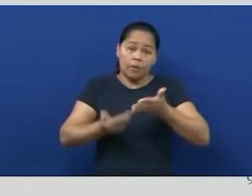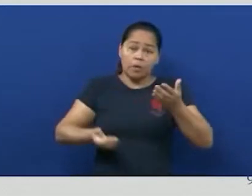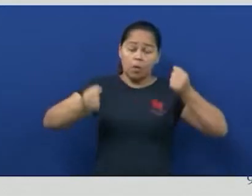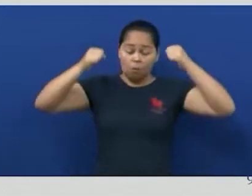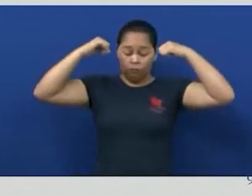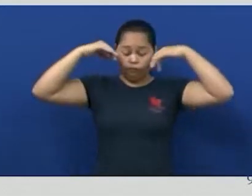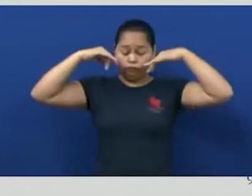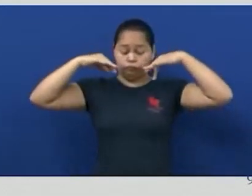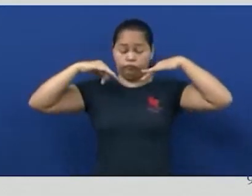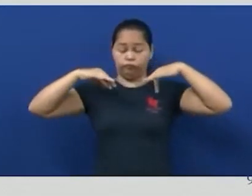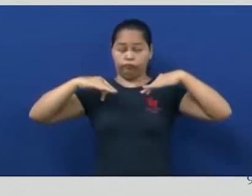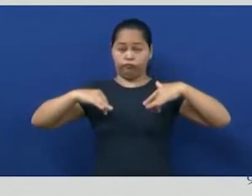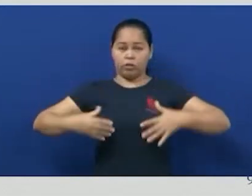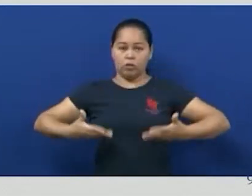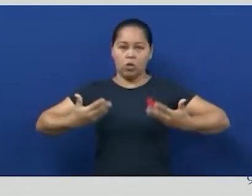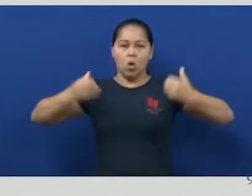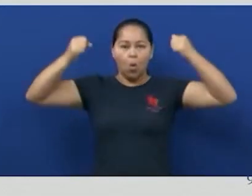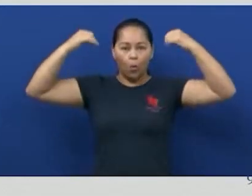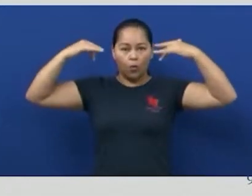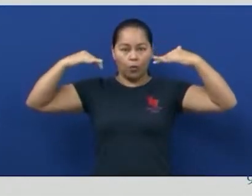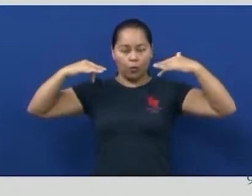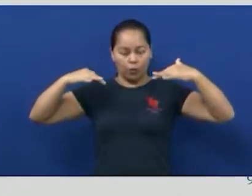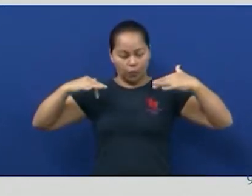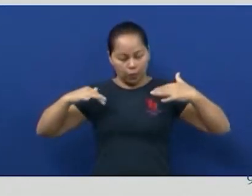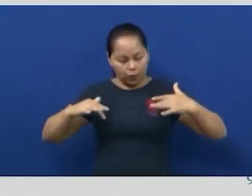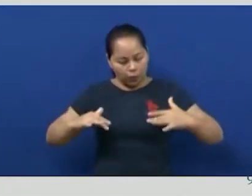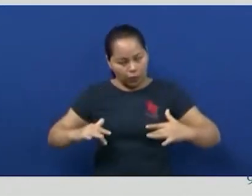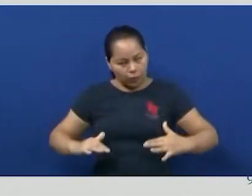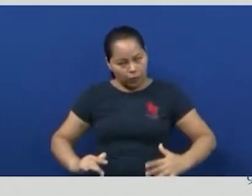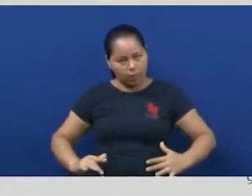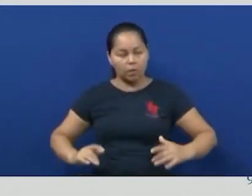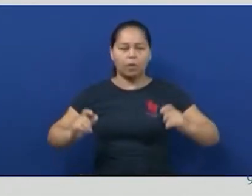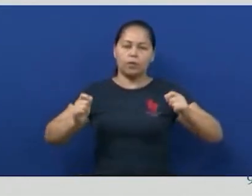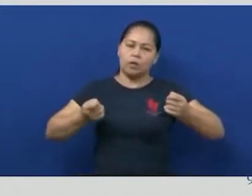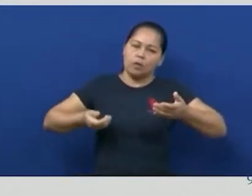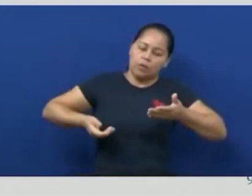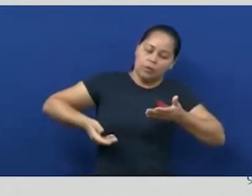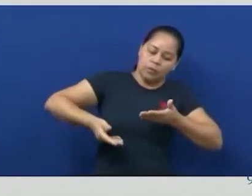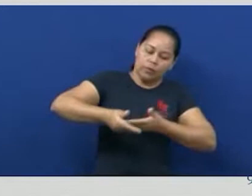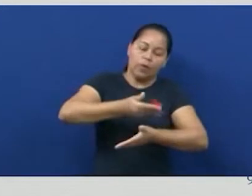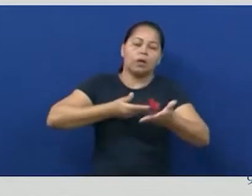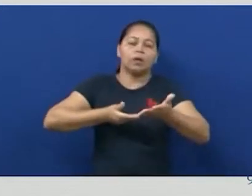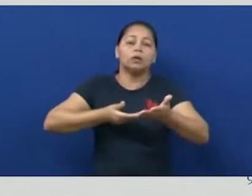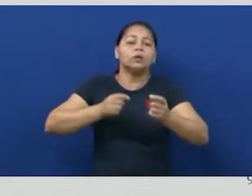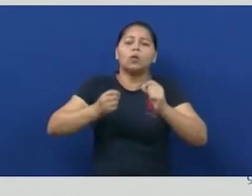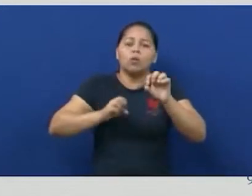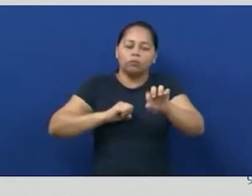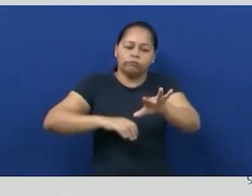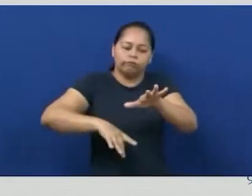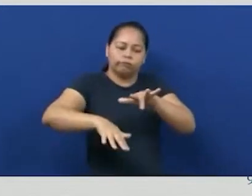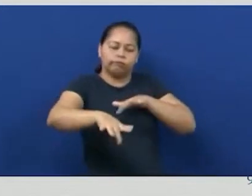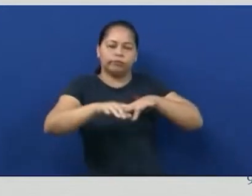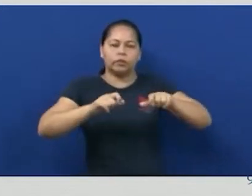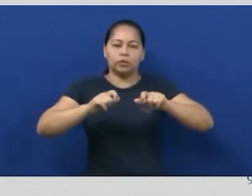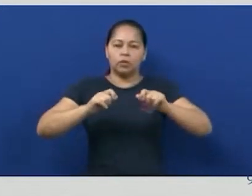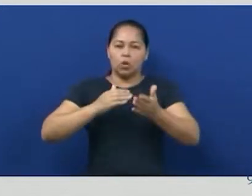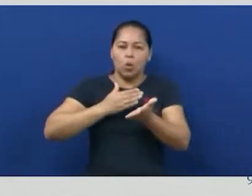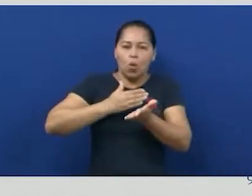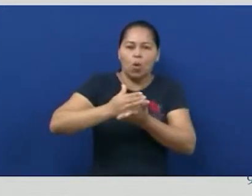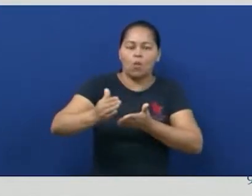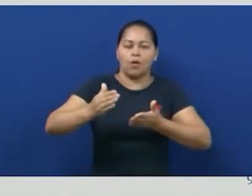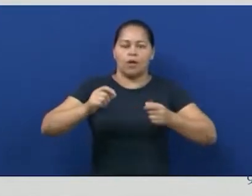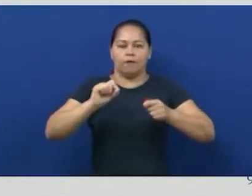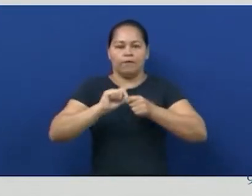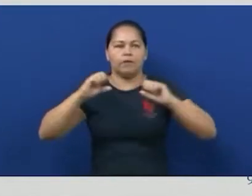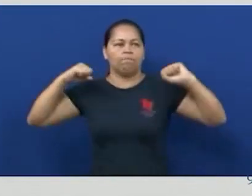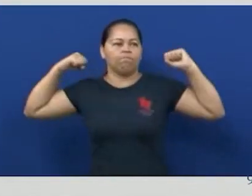calor. E para isso, o que eu vou ter que fazer? Transferir a minha energia. De que forma? Quando eu começo a